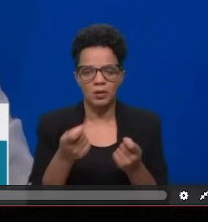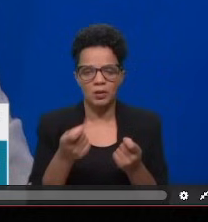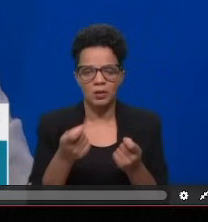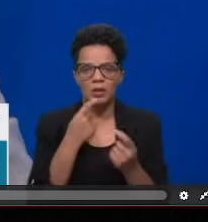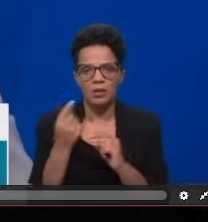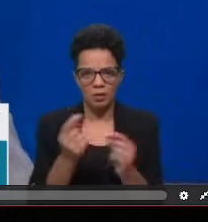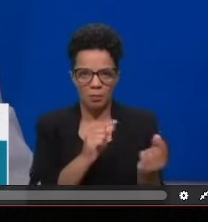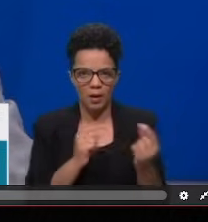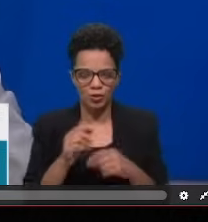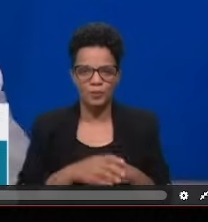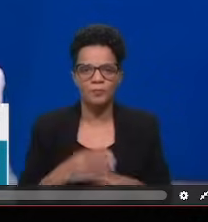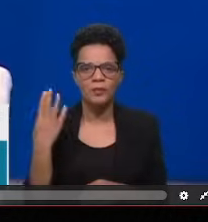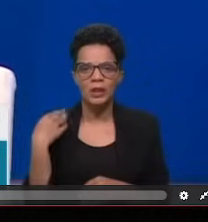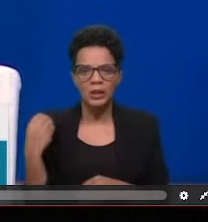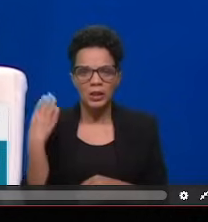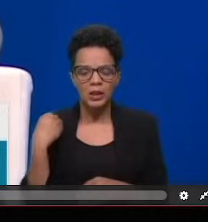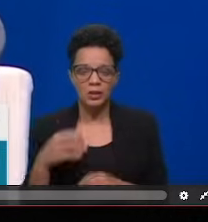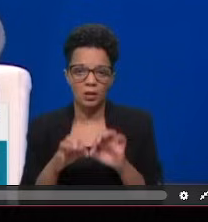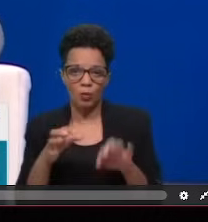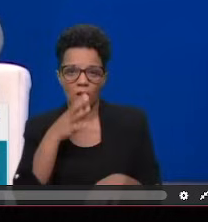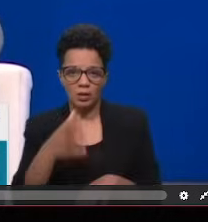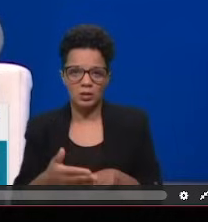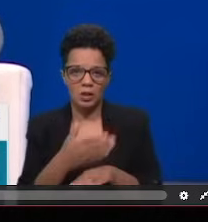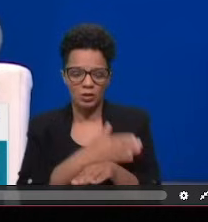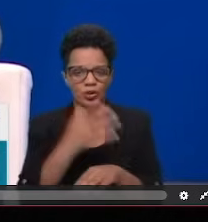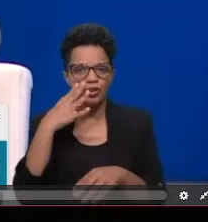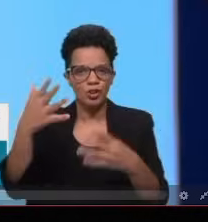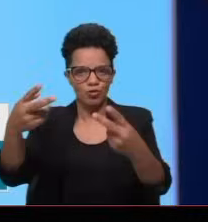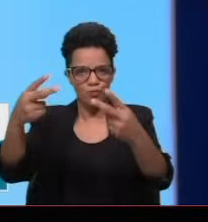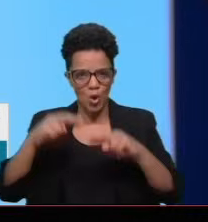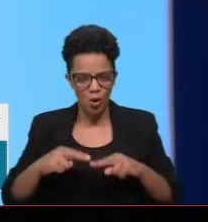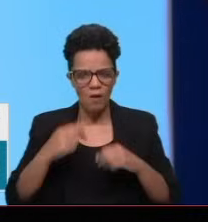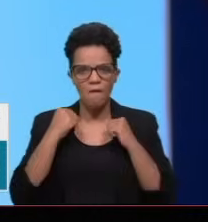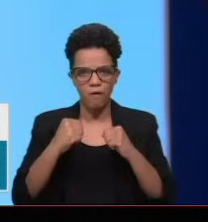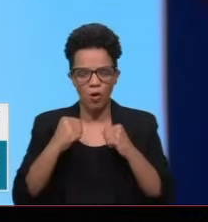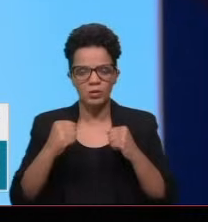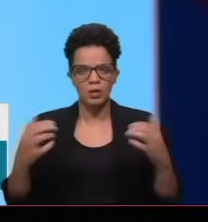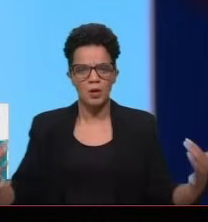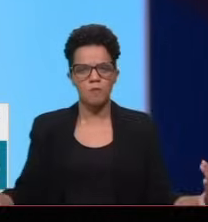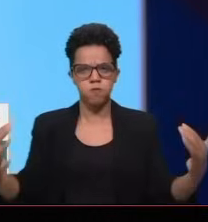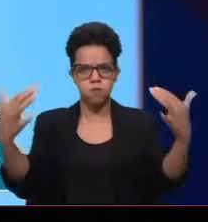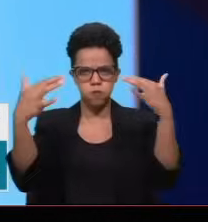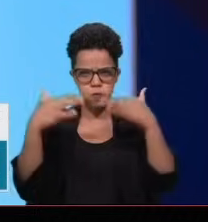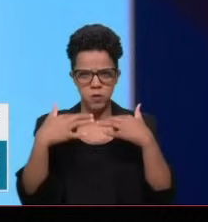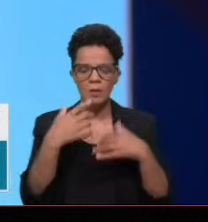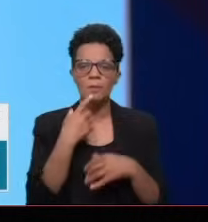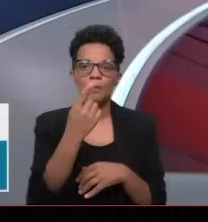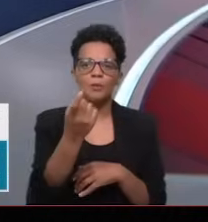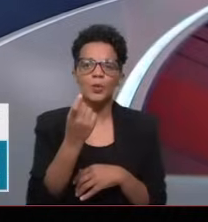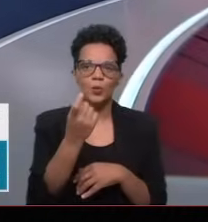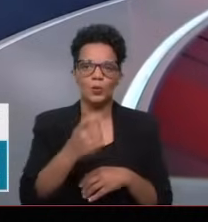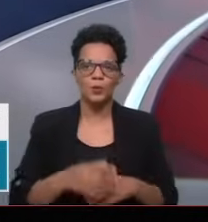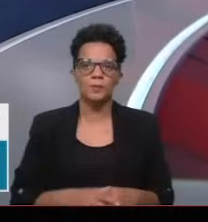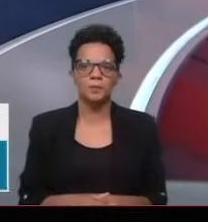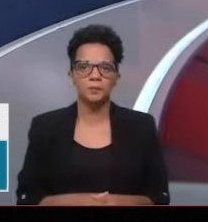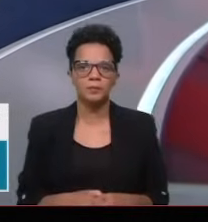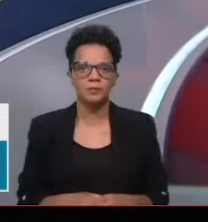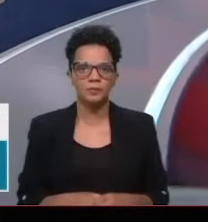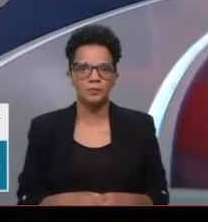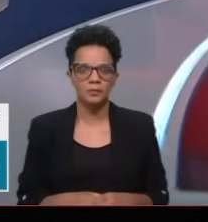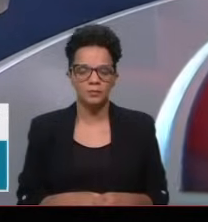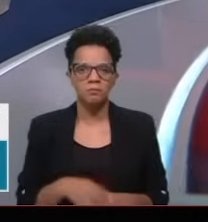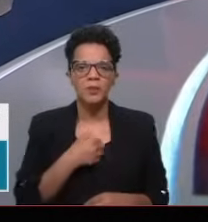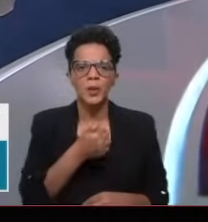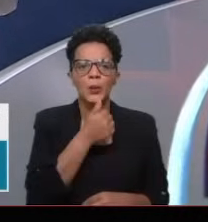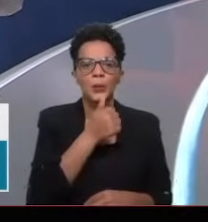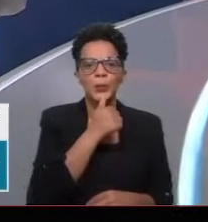acontecer Martins temos como eu dizia também um fluxo migratório cada vez mais forte mais intenso A questão aqui é o que é que se